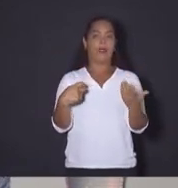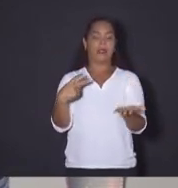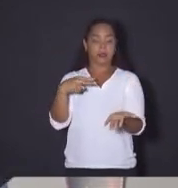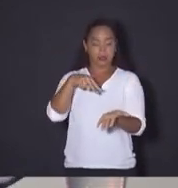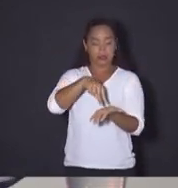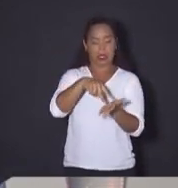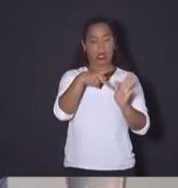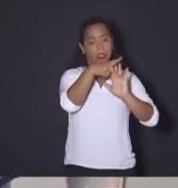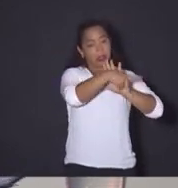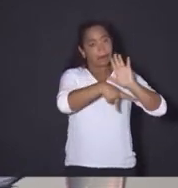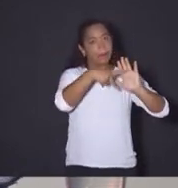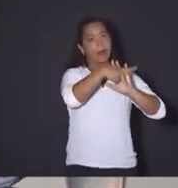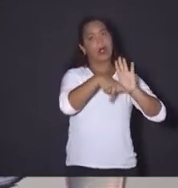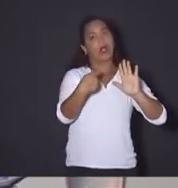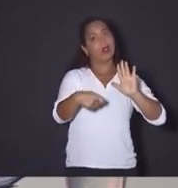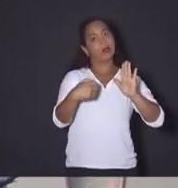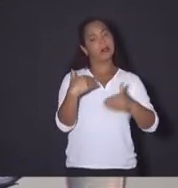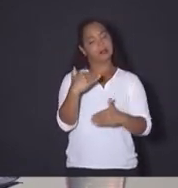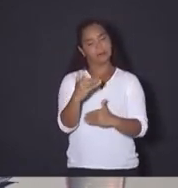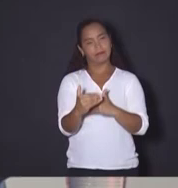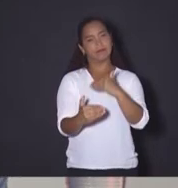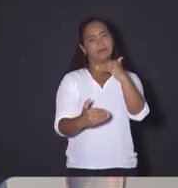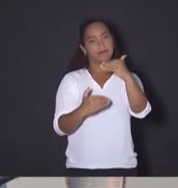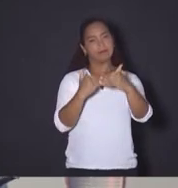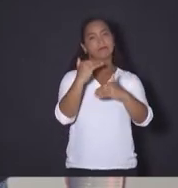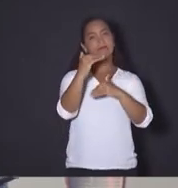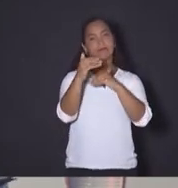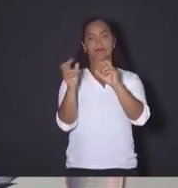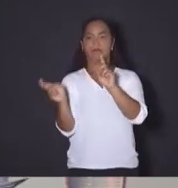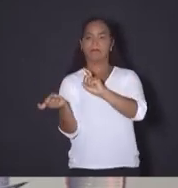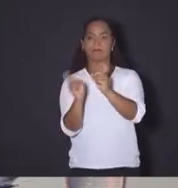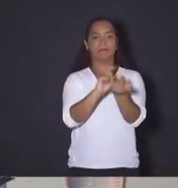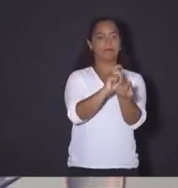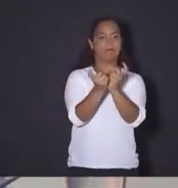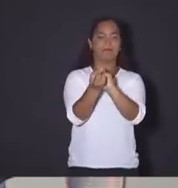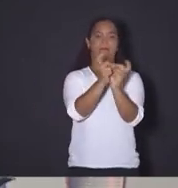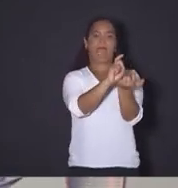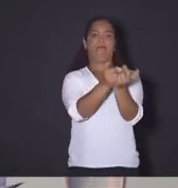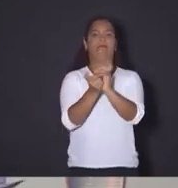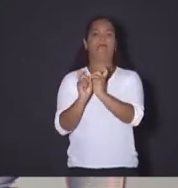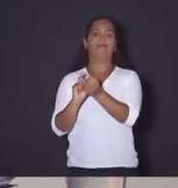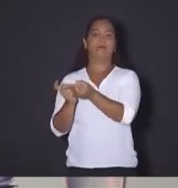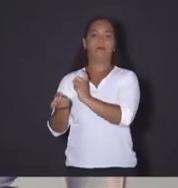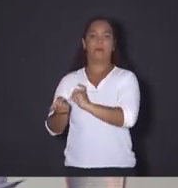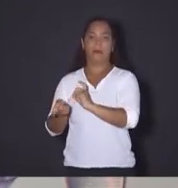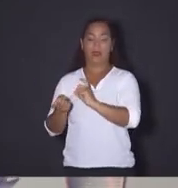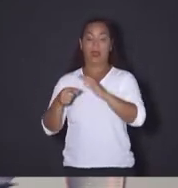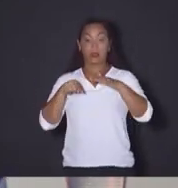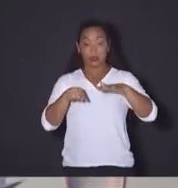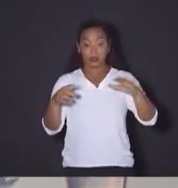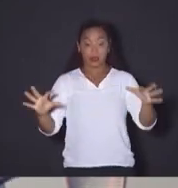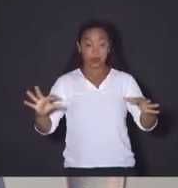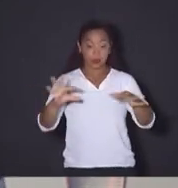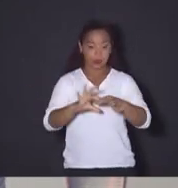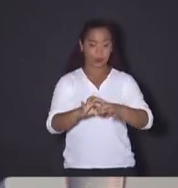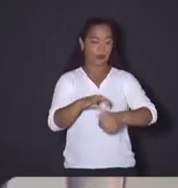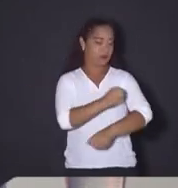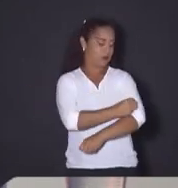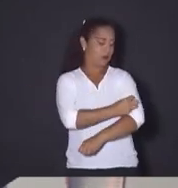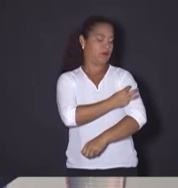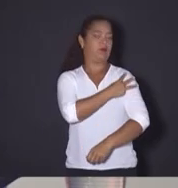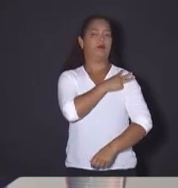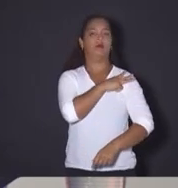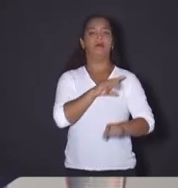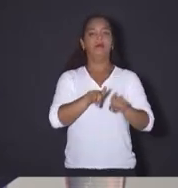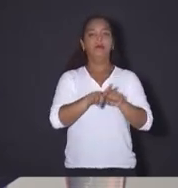plano mas esse plano deve ser construído na articulação com os sistemas e instituições de educação básica é necessário repensar muita